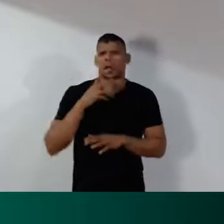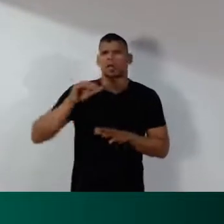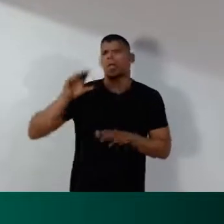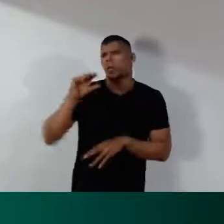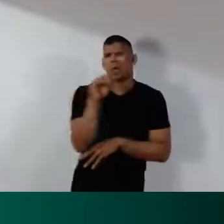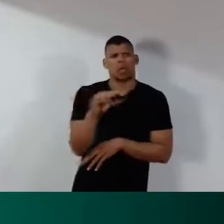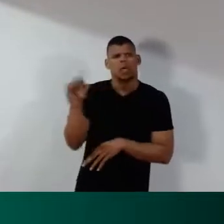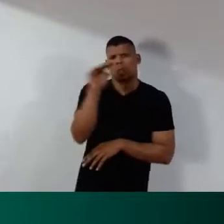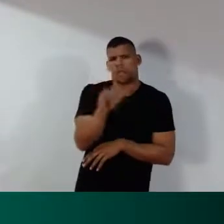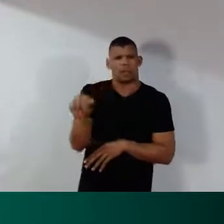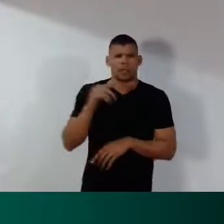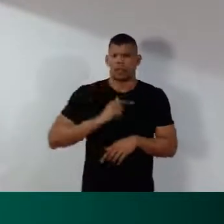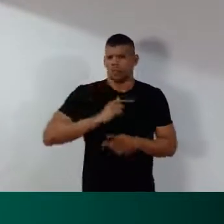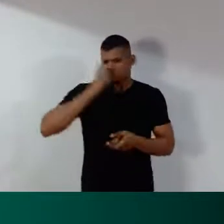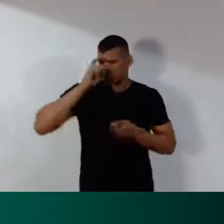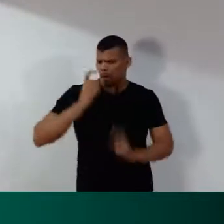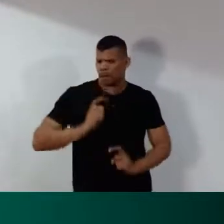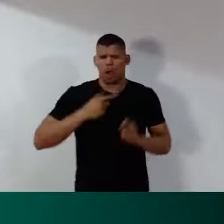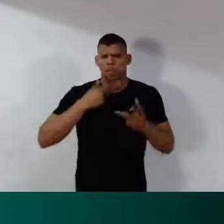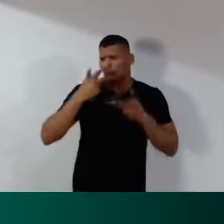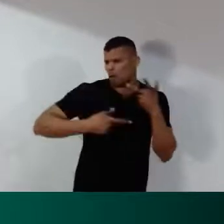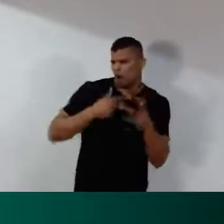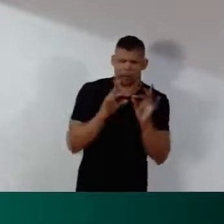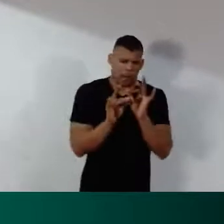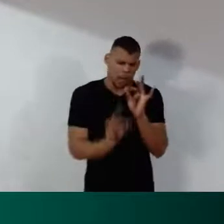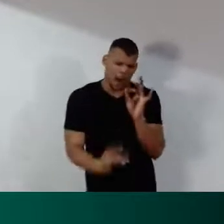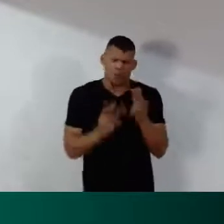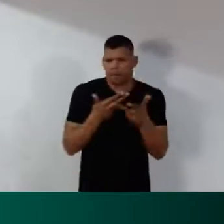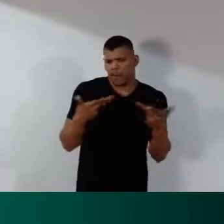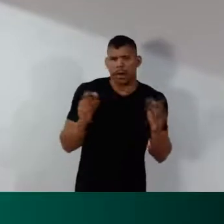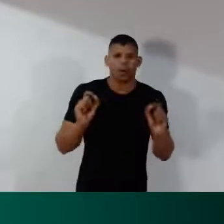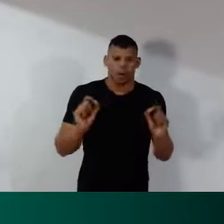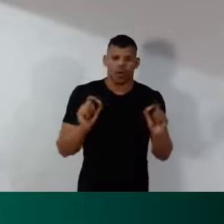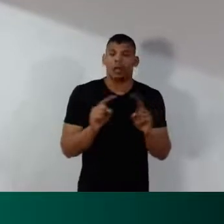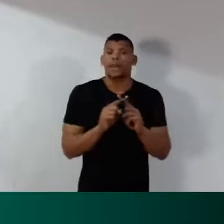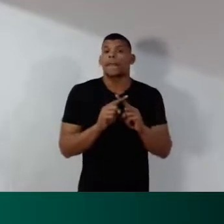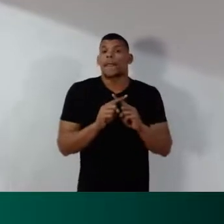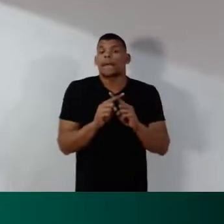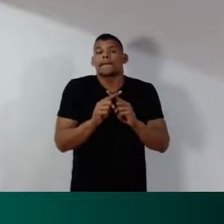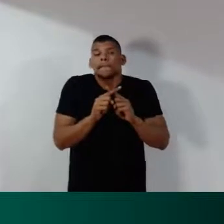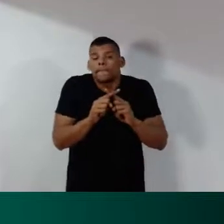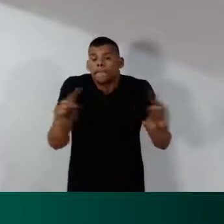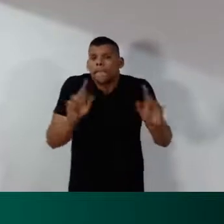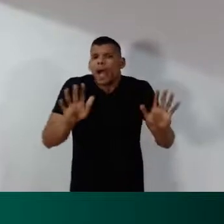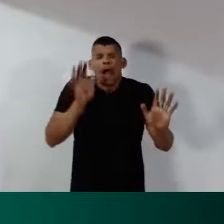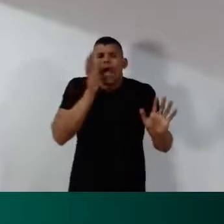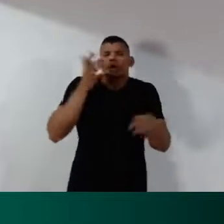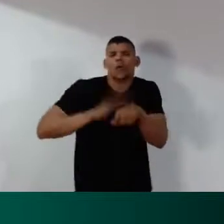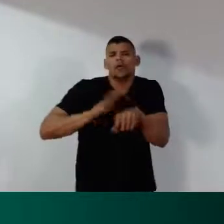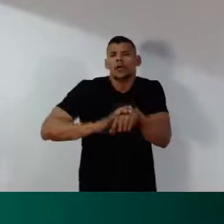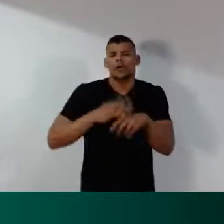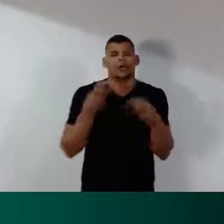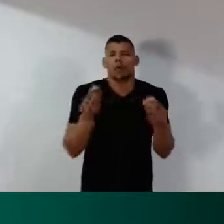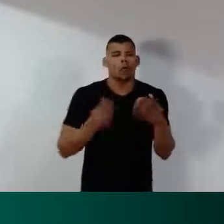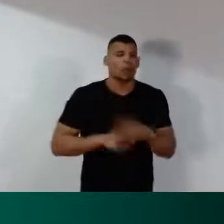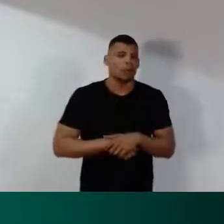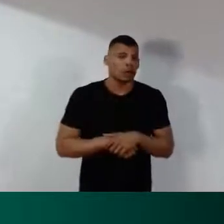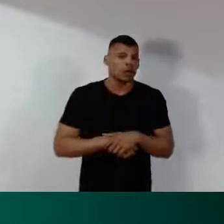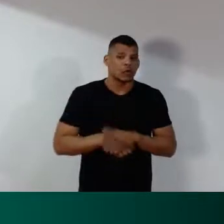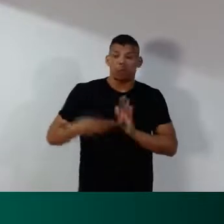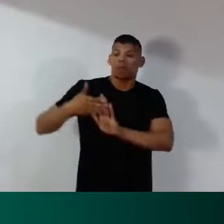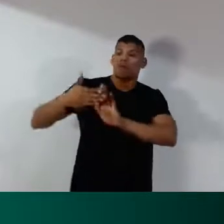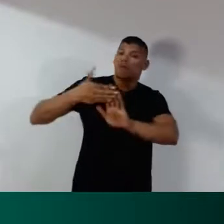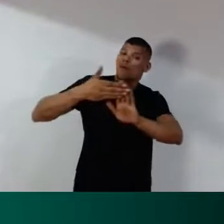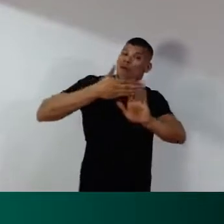pensou demais não não com isso eu não tô dizendo que é que não devo continuar a pensar não tá é importante mas agora o que que a gente pode